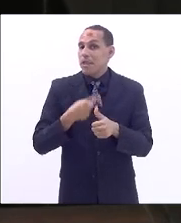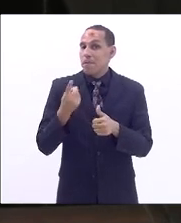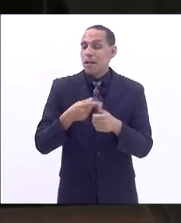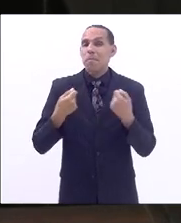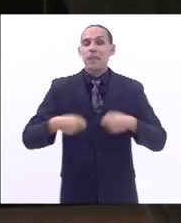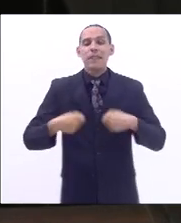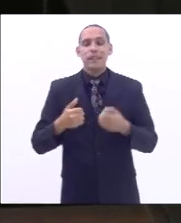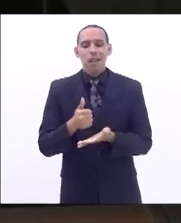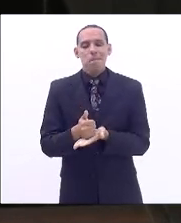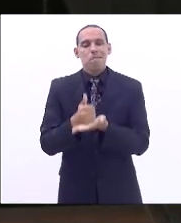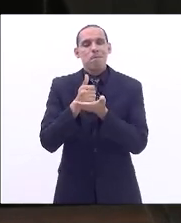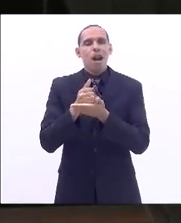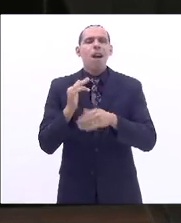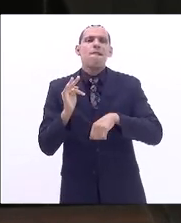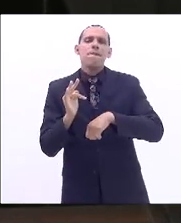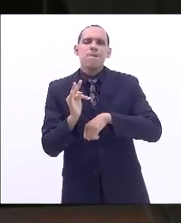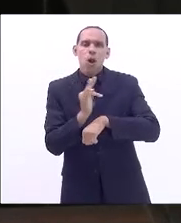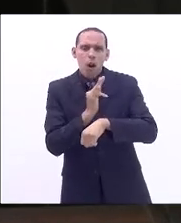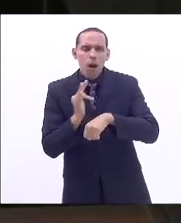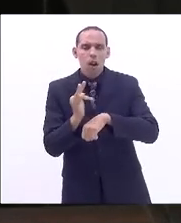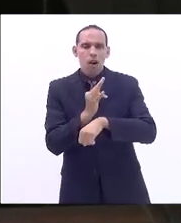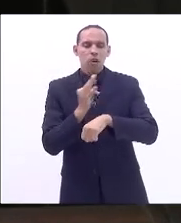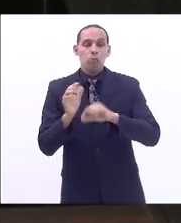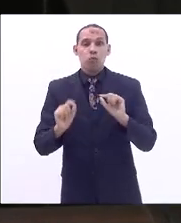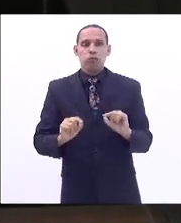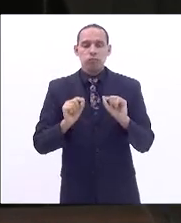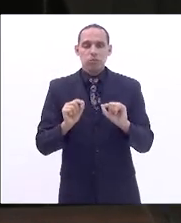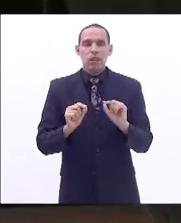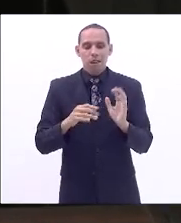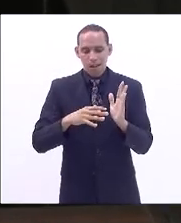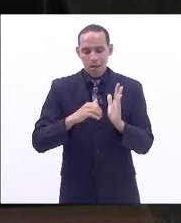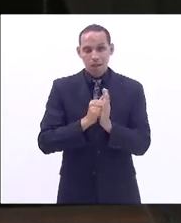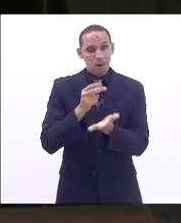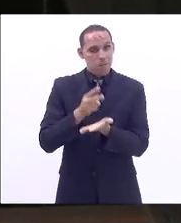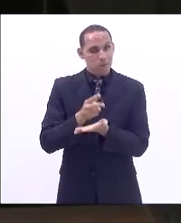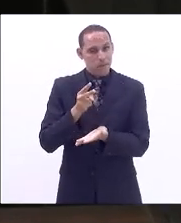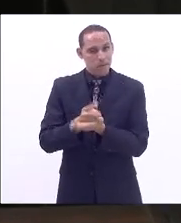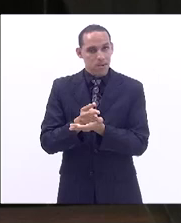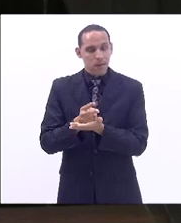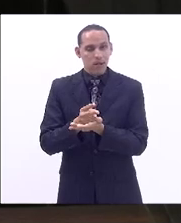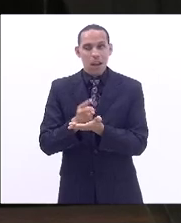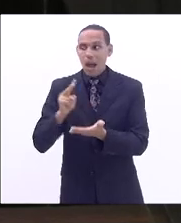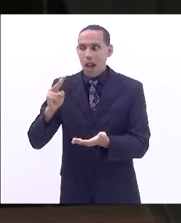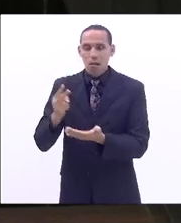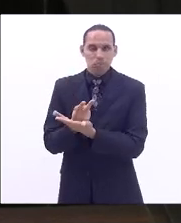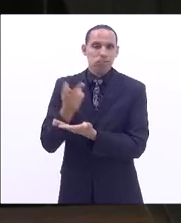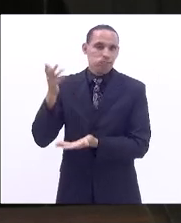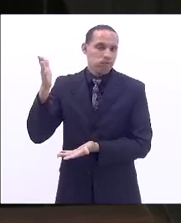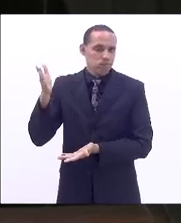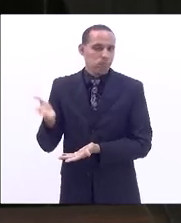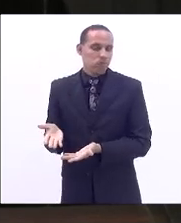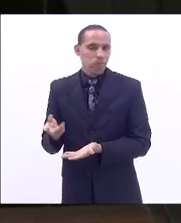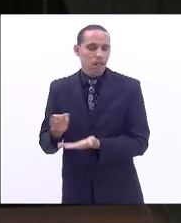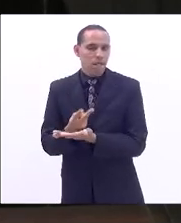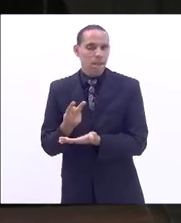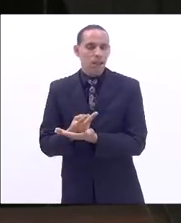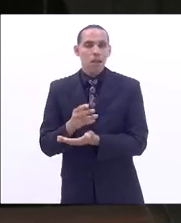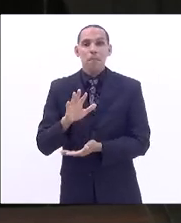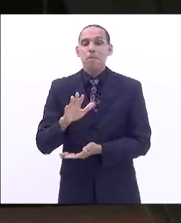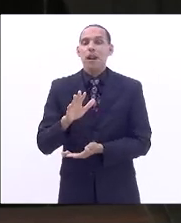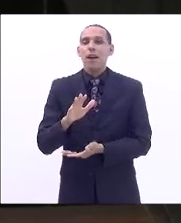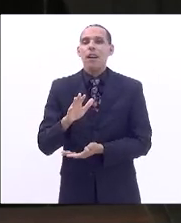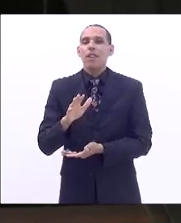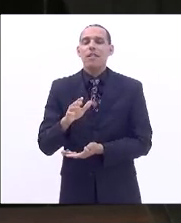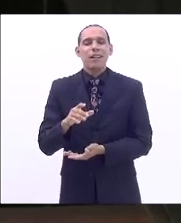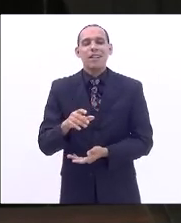fique formalizado Na continuidade do registro de ocorrência a impossibilidade do